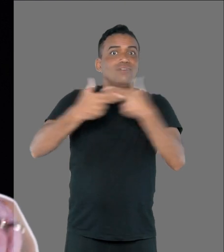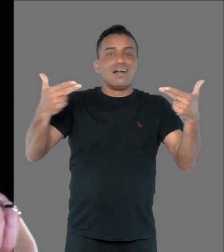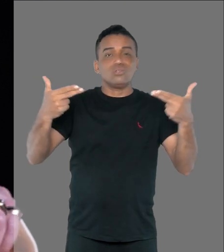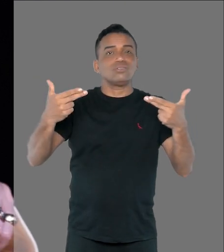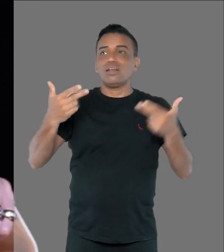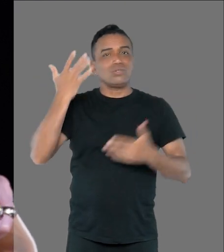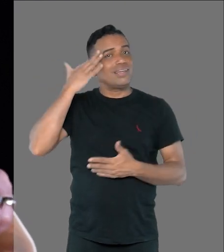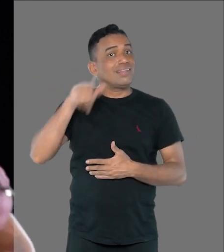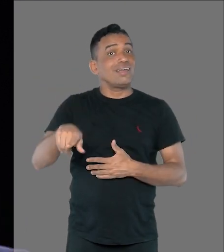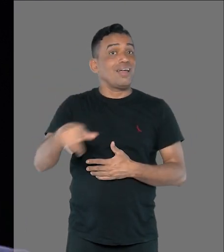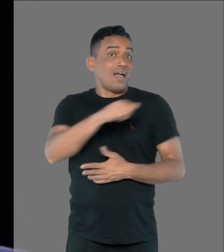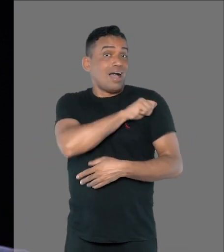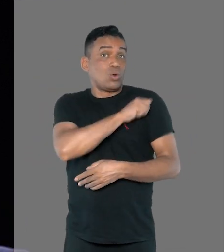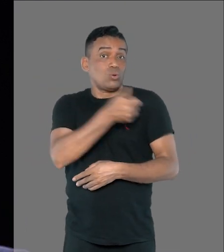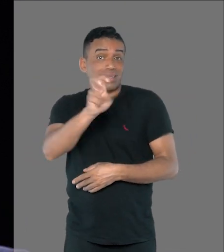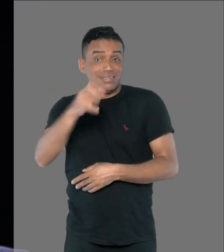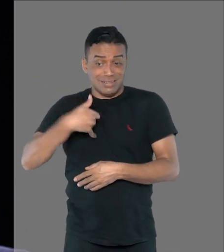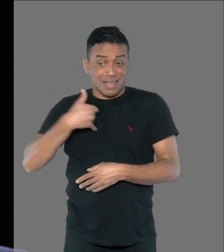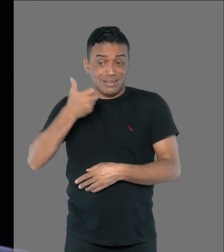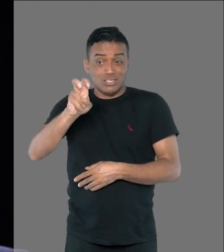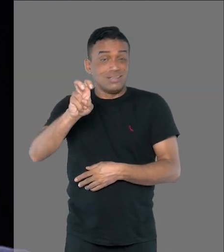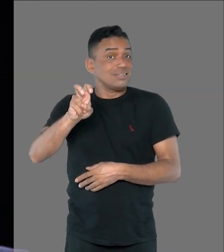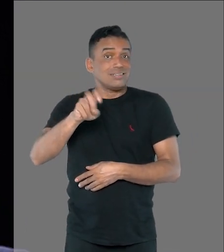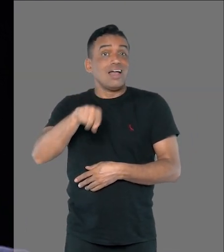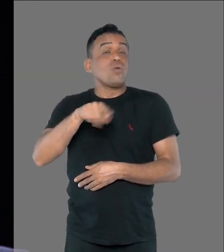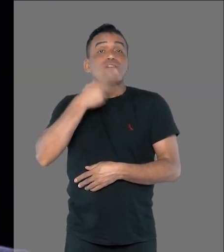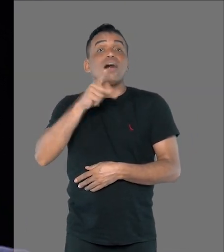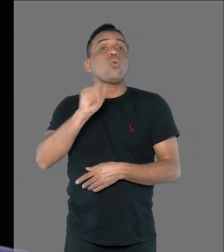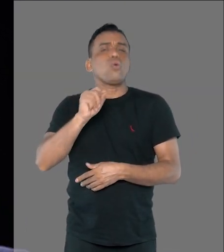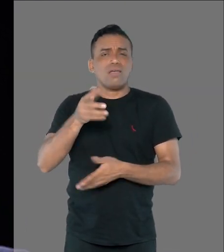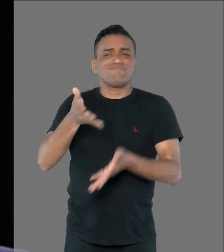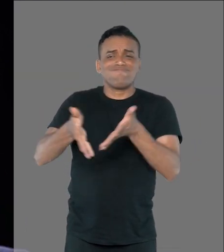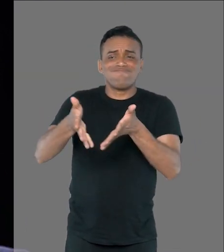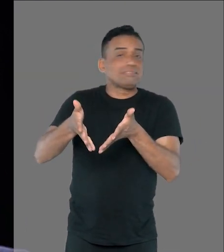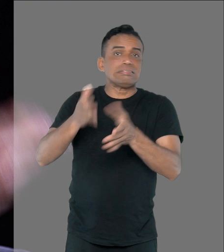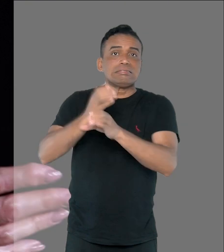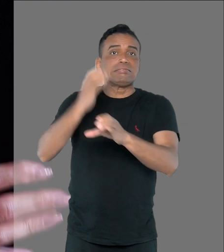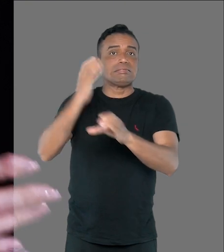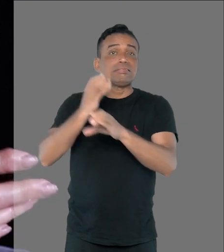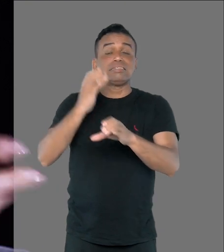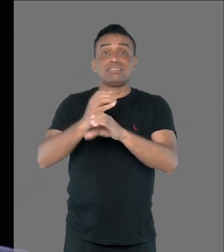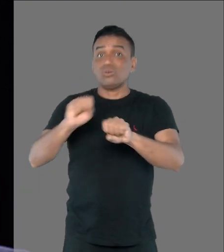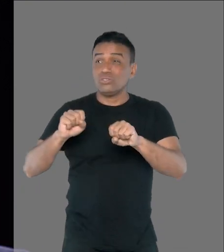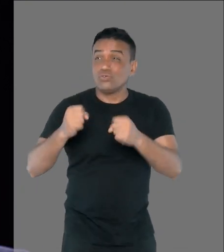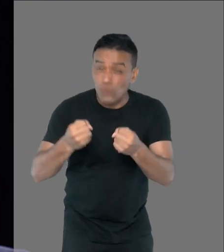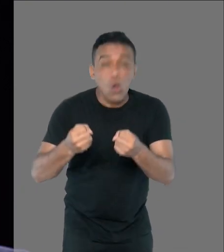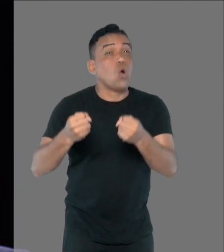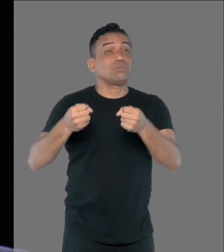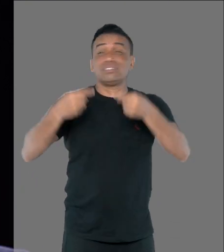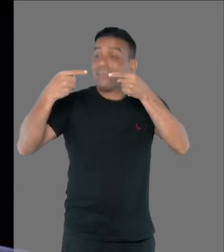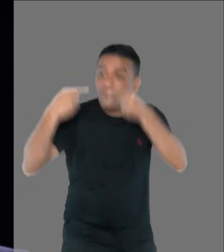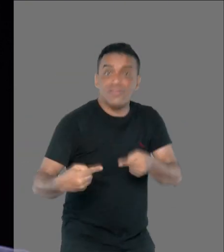anos está falando. Quer dizer, há um fosso geracional muito grande. Nós vamos ter que enfrentar isso. Quer dizer, nós não